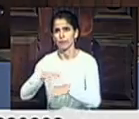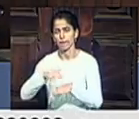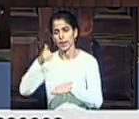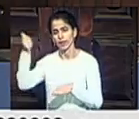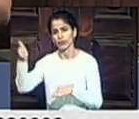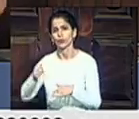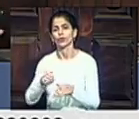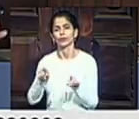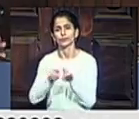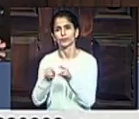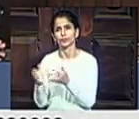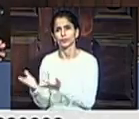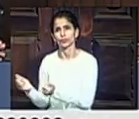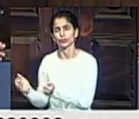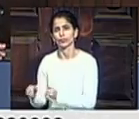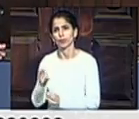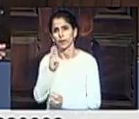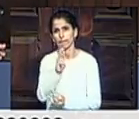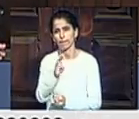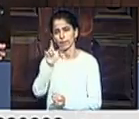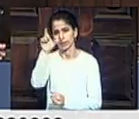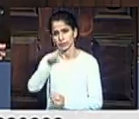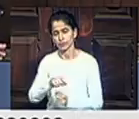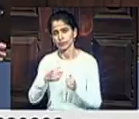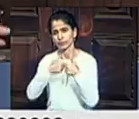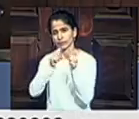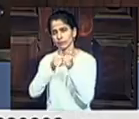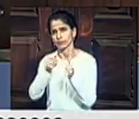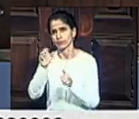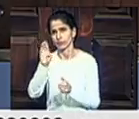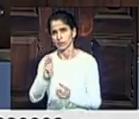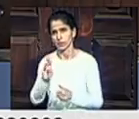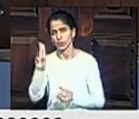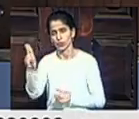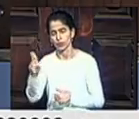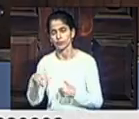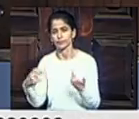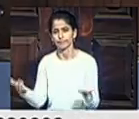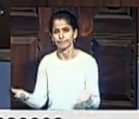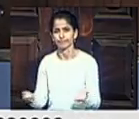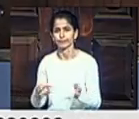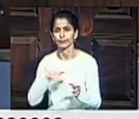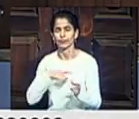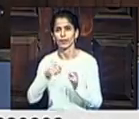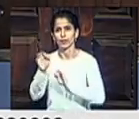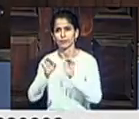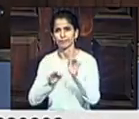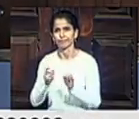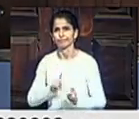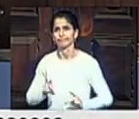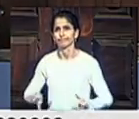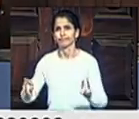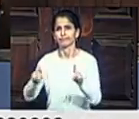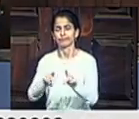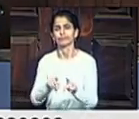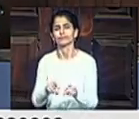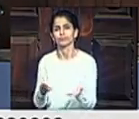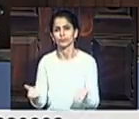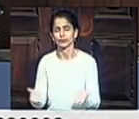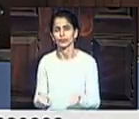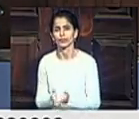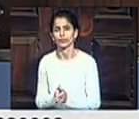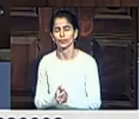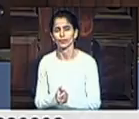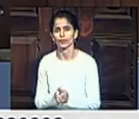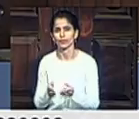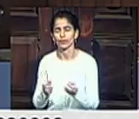Jovem, do bilhete único, que são projetos onde a população vive deles. Não